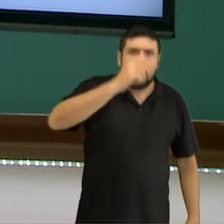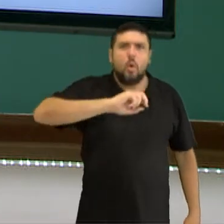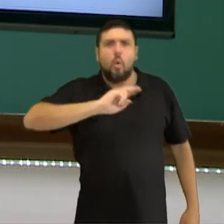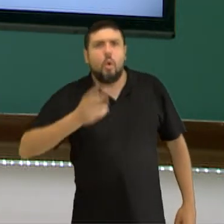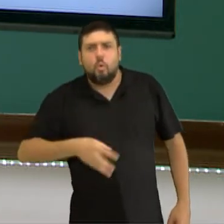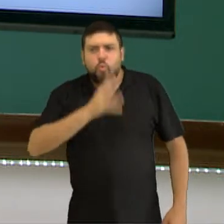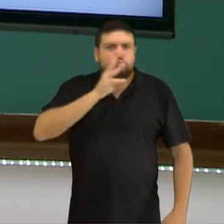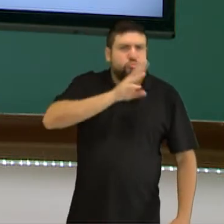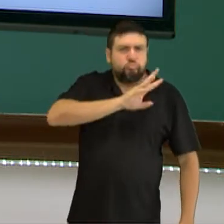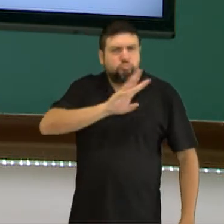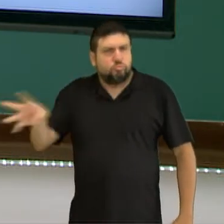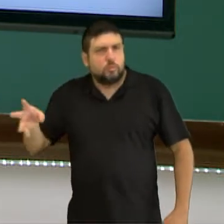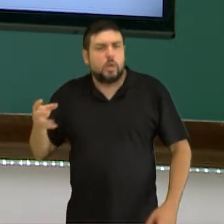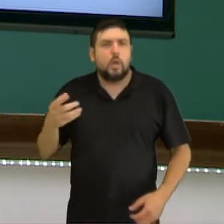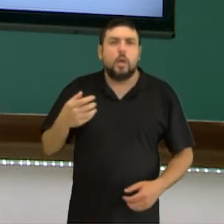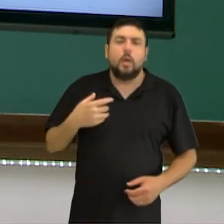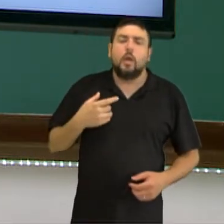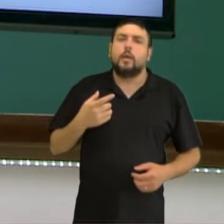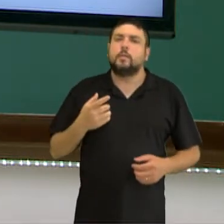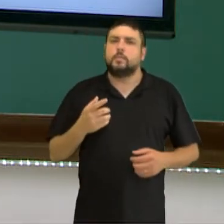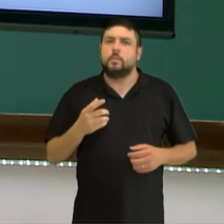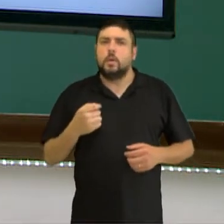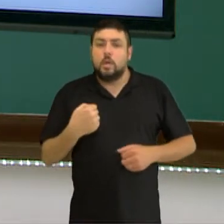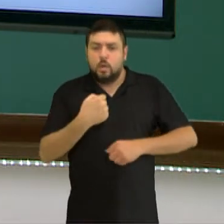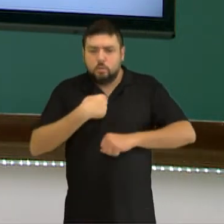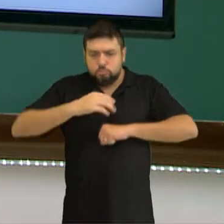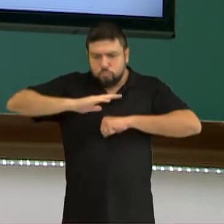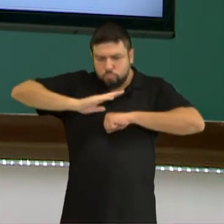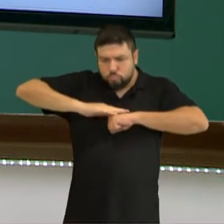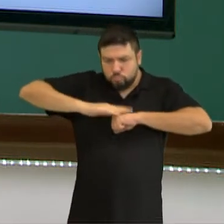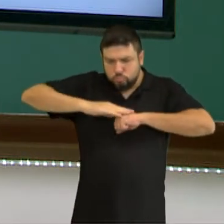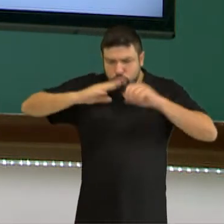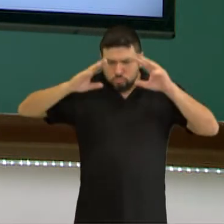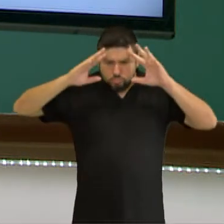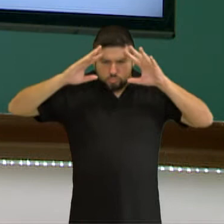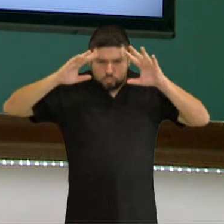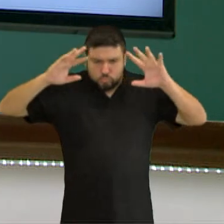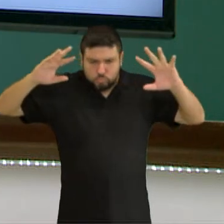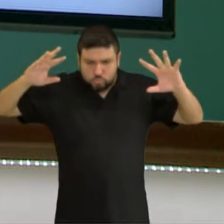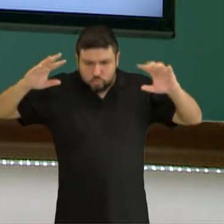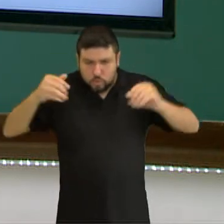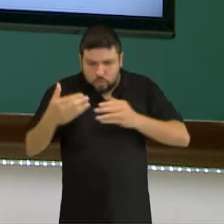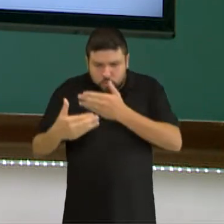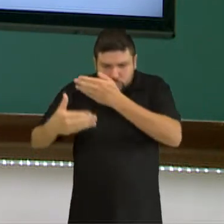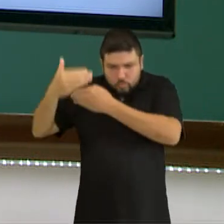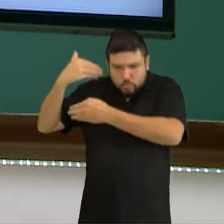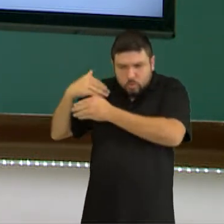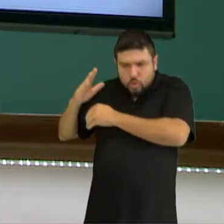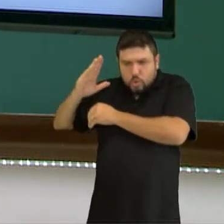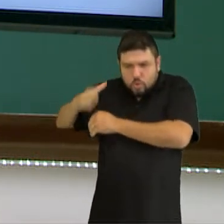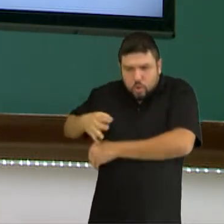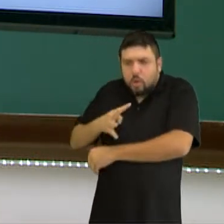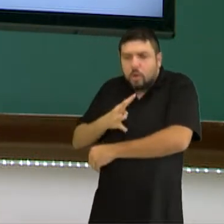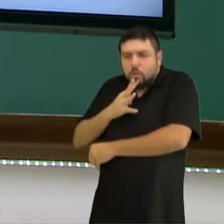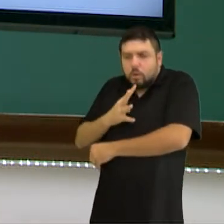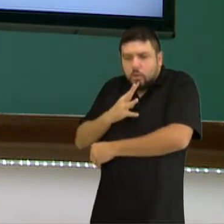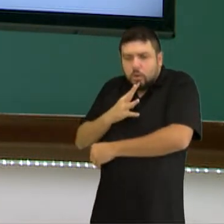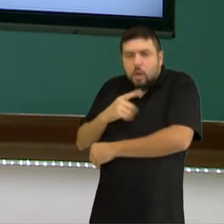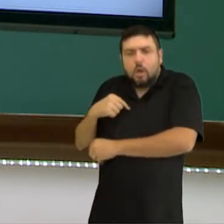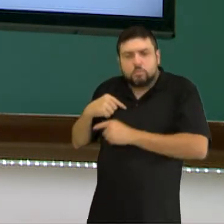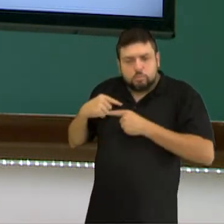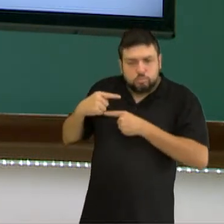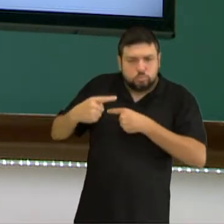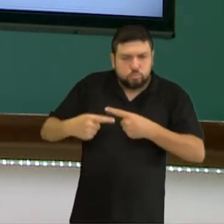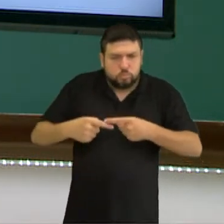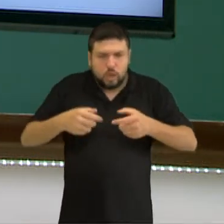eu vou decidir, tomar uma decisão em cima de conhecimentos que eu tenho. Então eu vou julgar uma